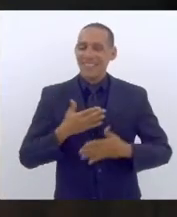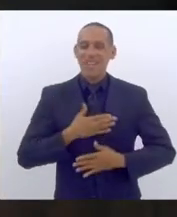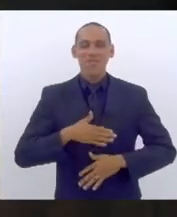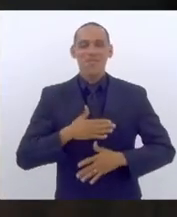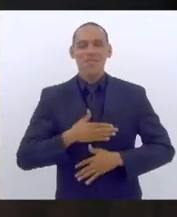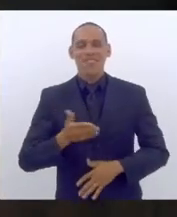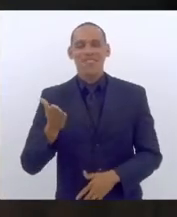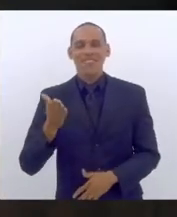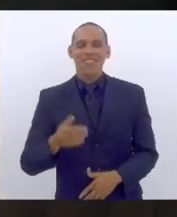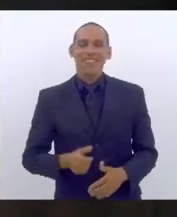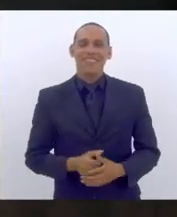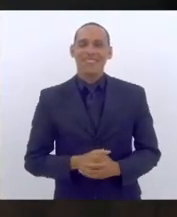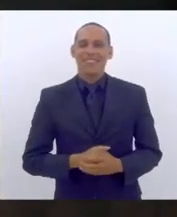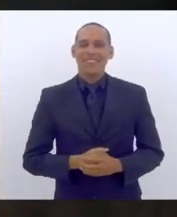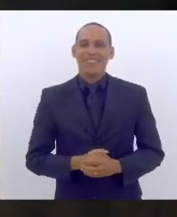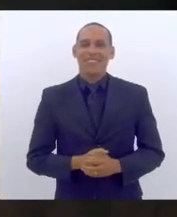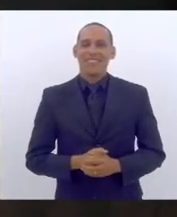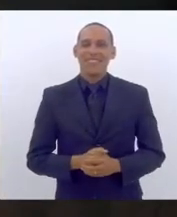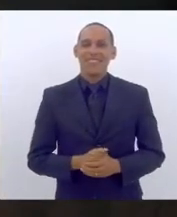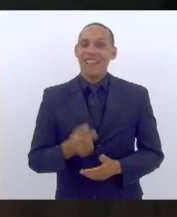do homem